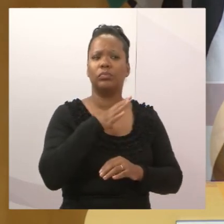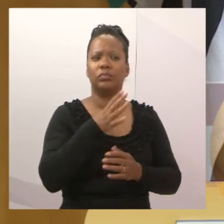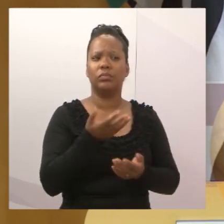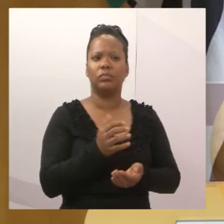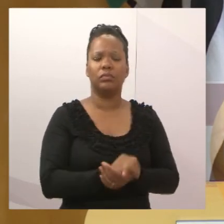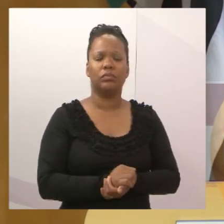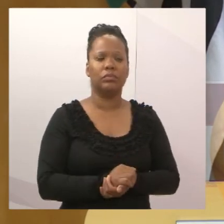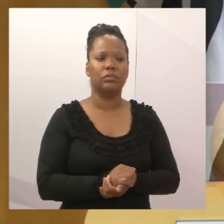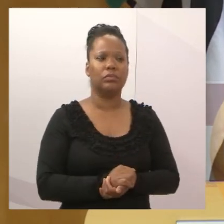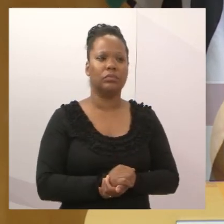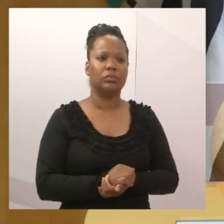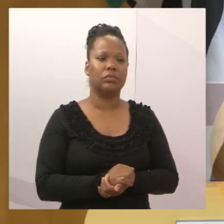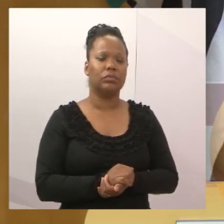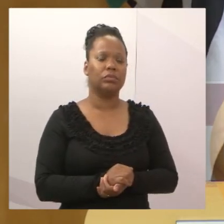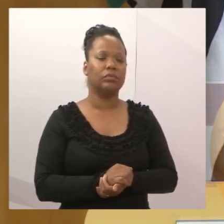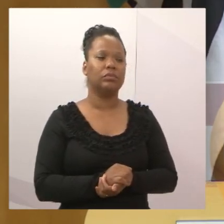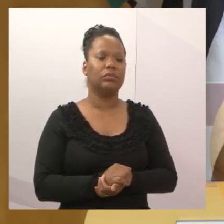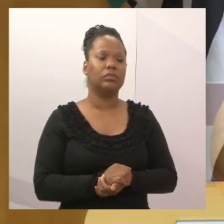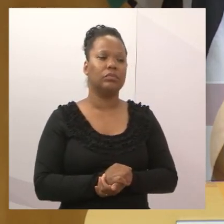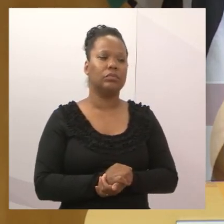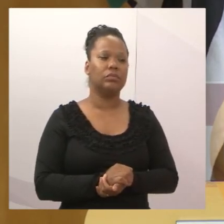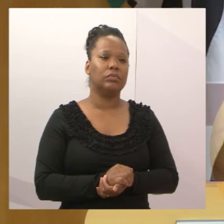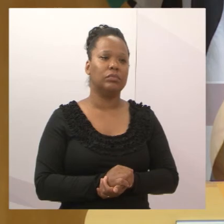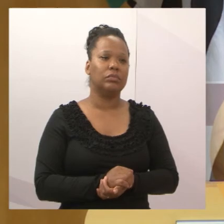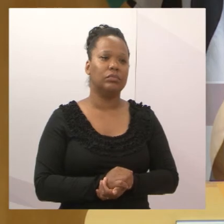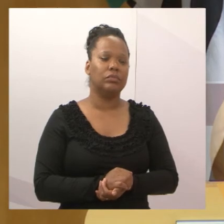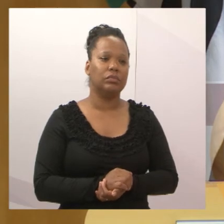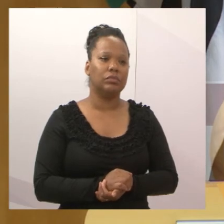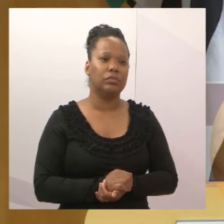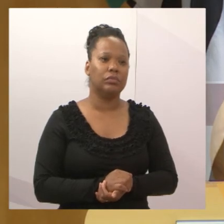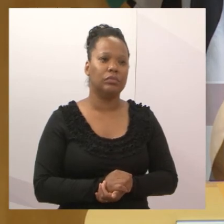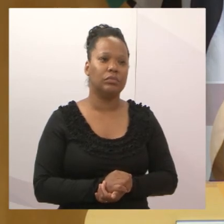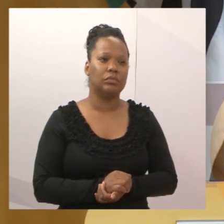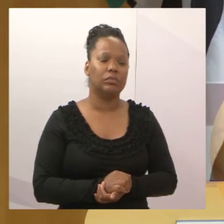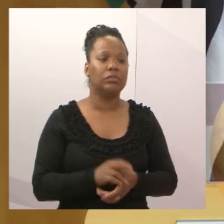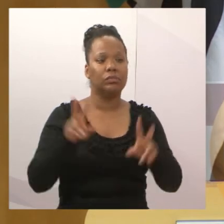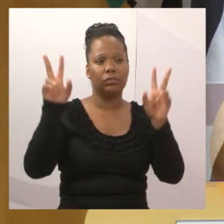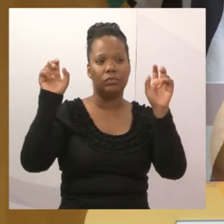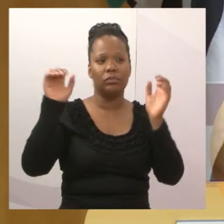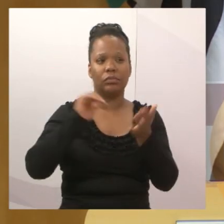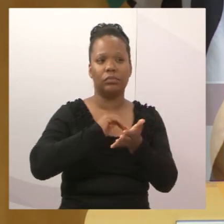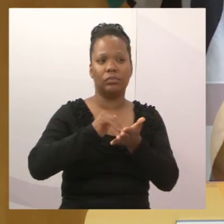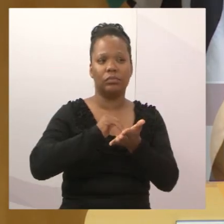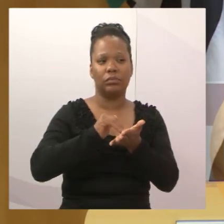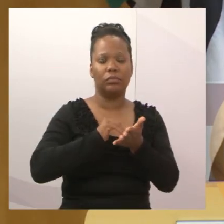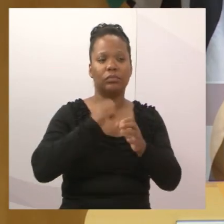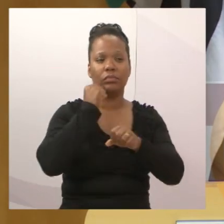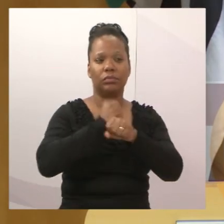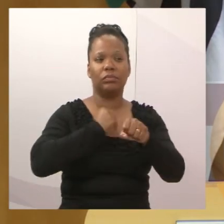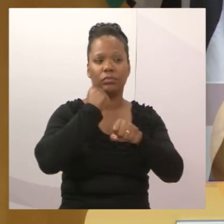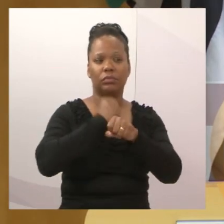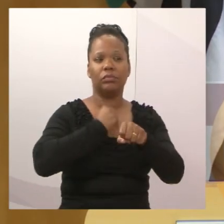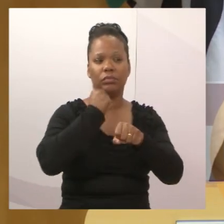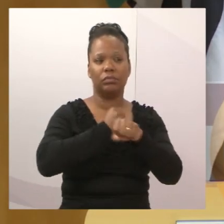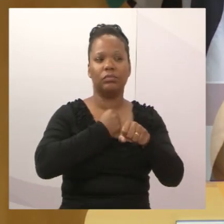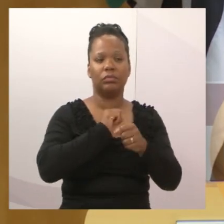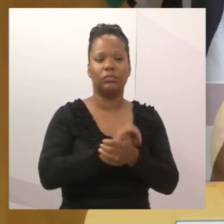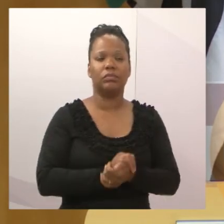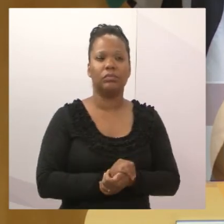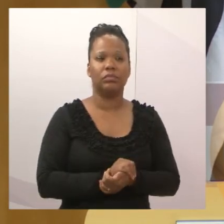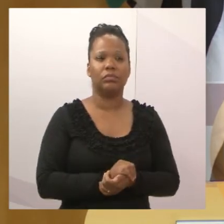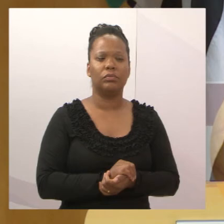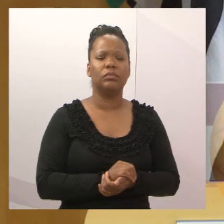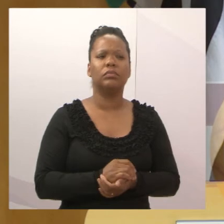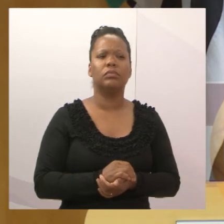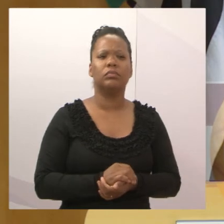pega aqui, outro detalhe, a questão da Secretaria de Infraestrutura. Quanto